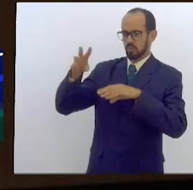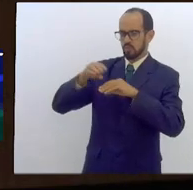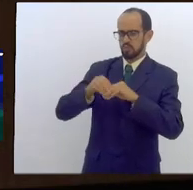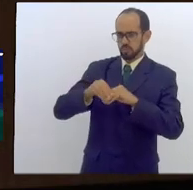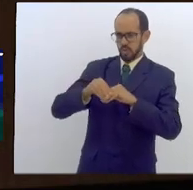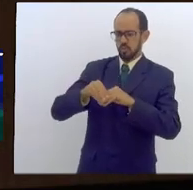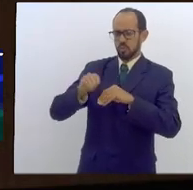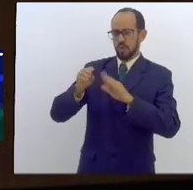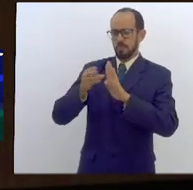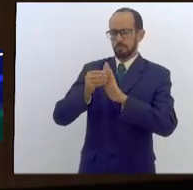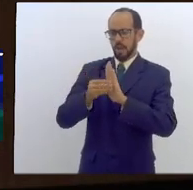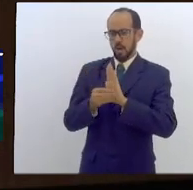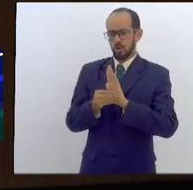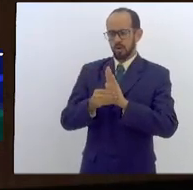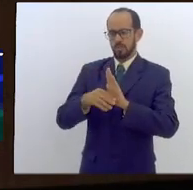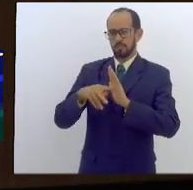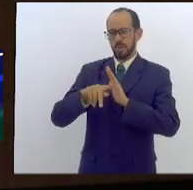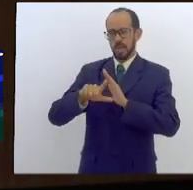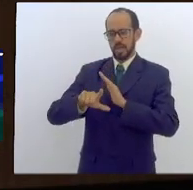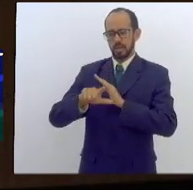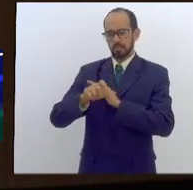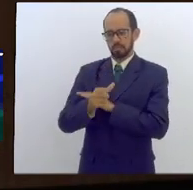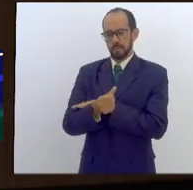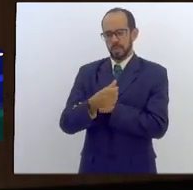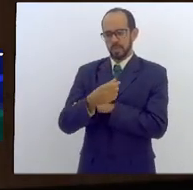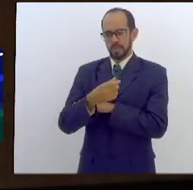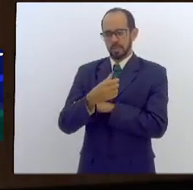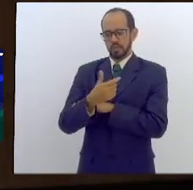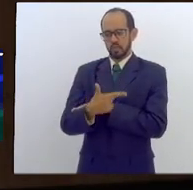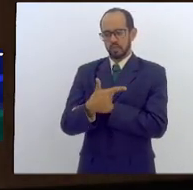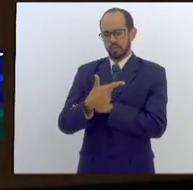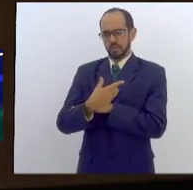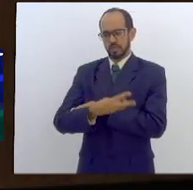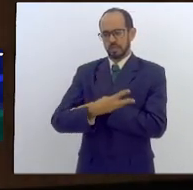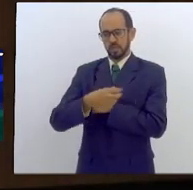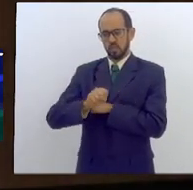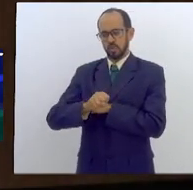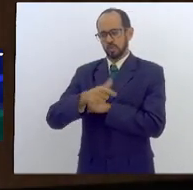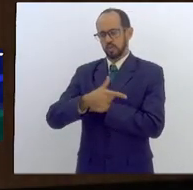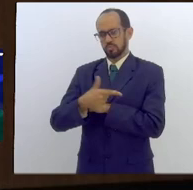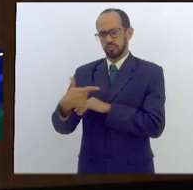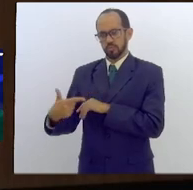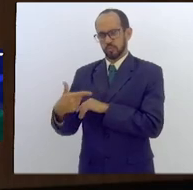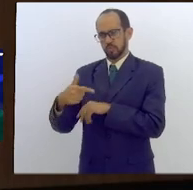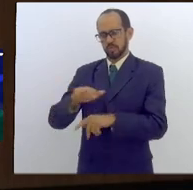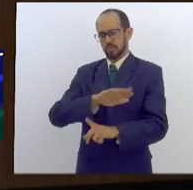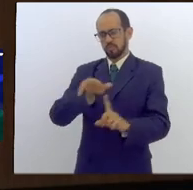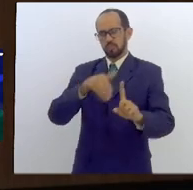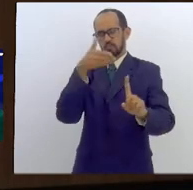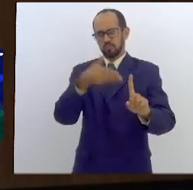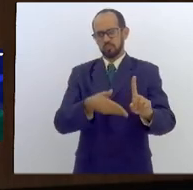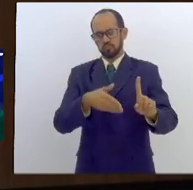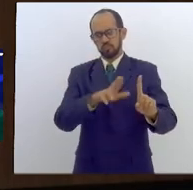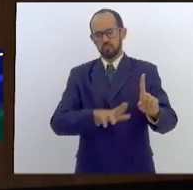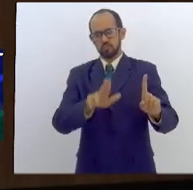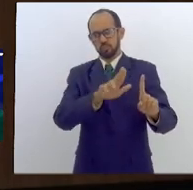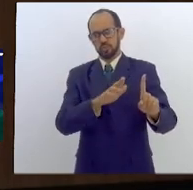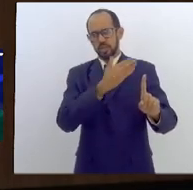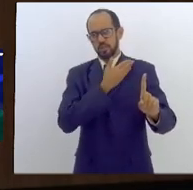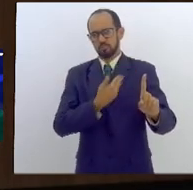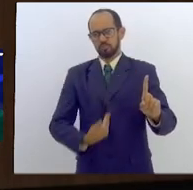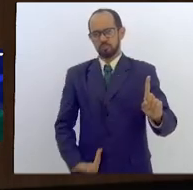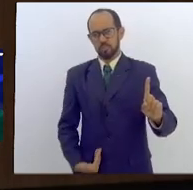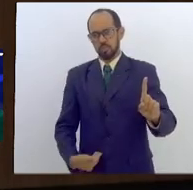do projeto de lei 6238 de 2022, que concede o título de utilidade pública